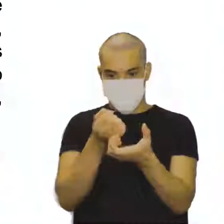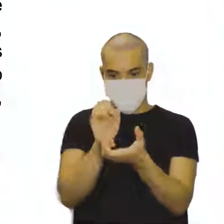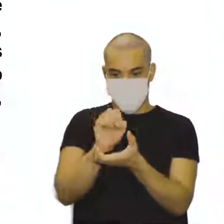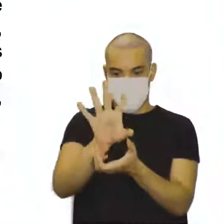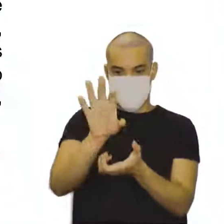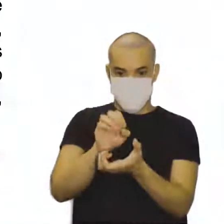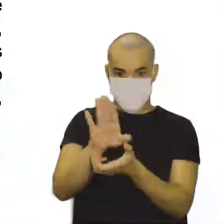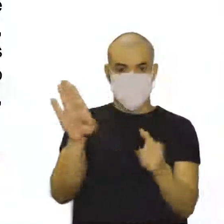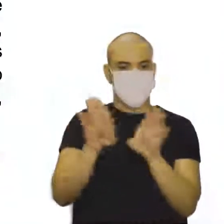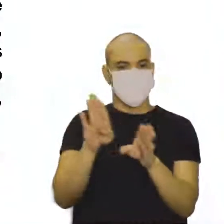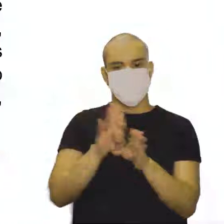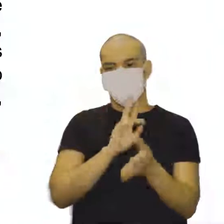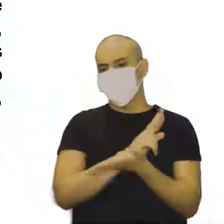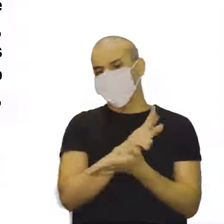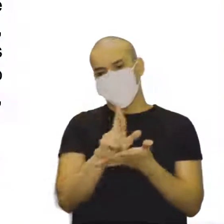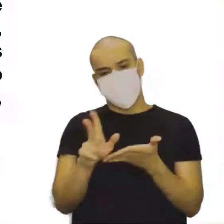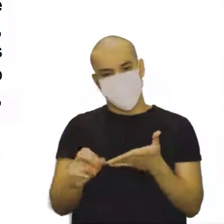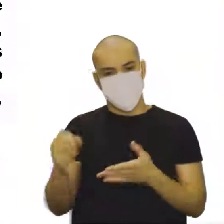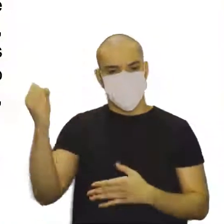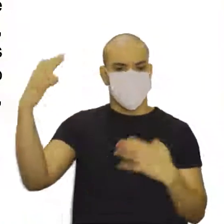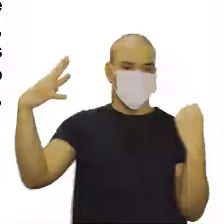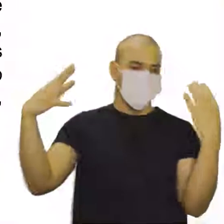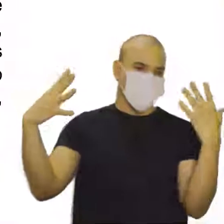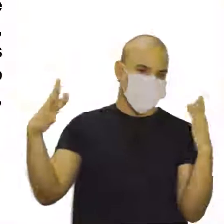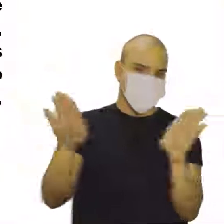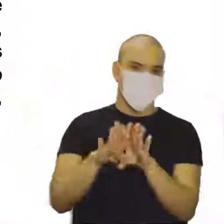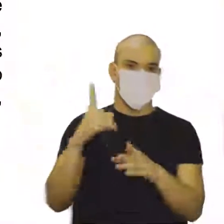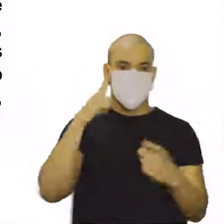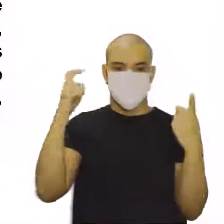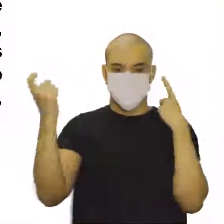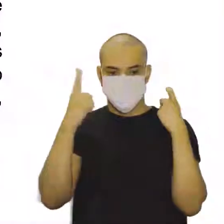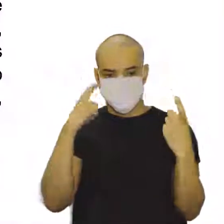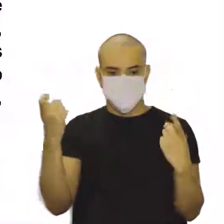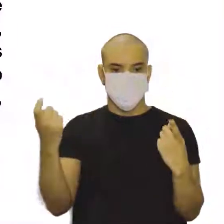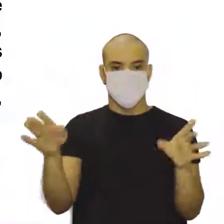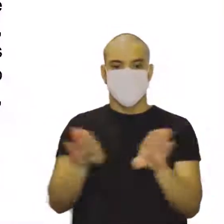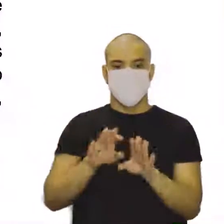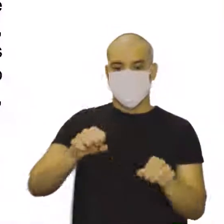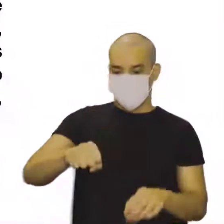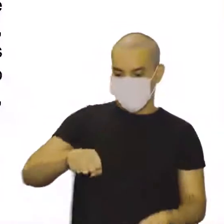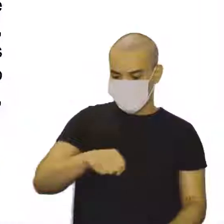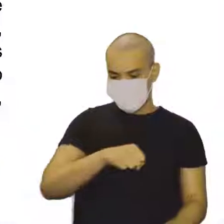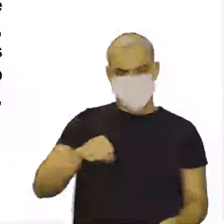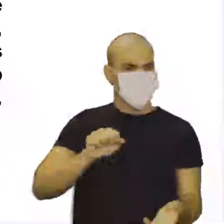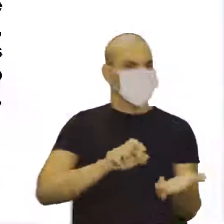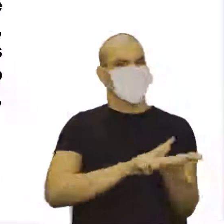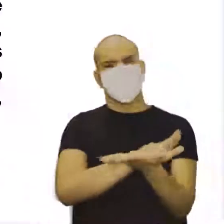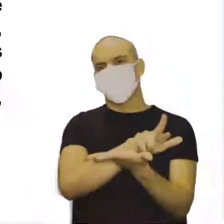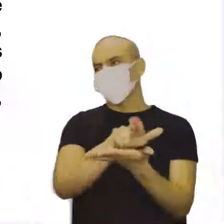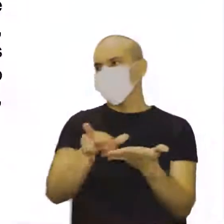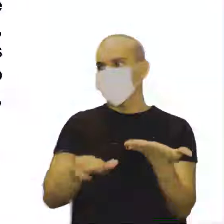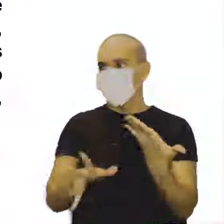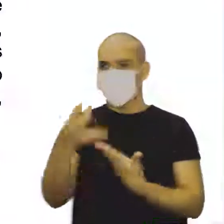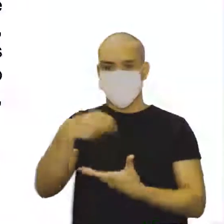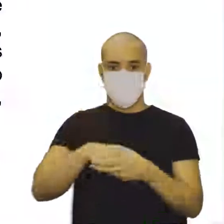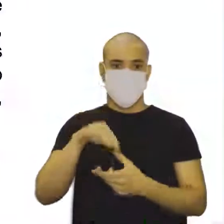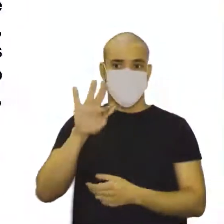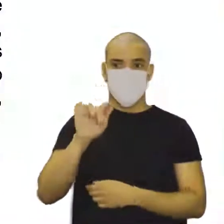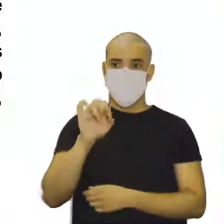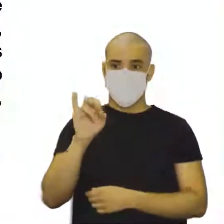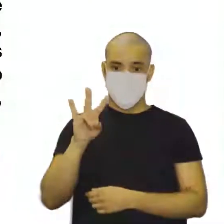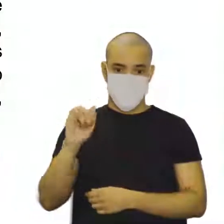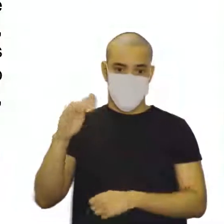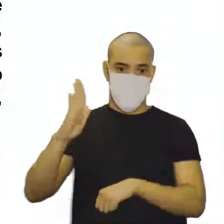motoventiladores, iluminação, alarmes, motor de partida e outros, tá? Enquanto o fusívelzinho fica lá mais